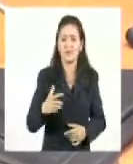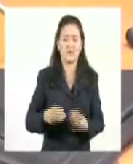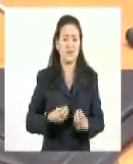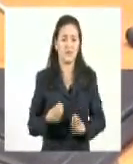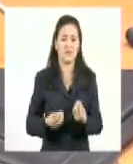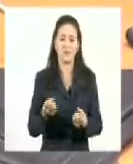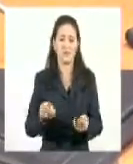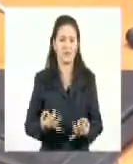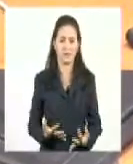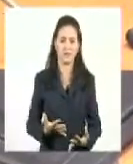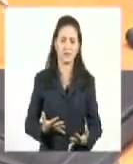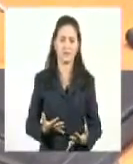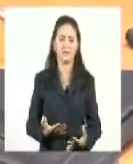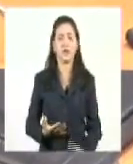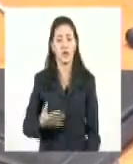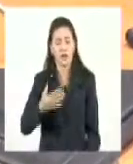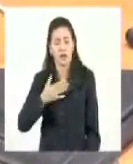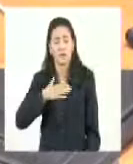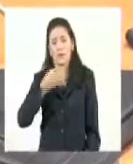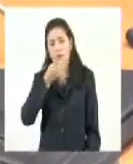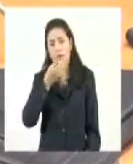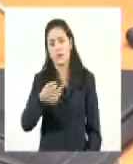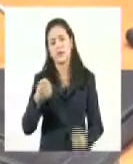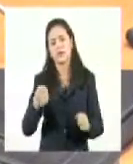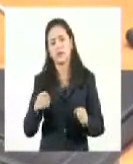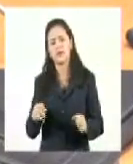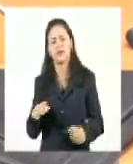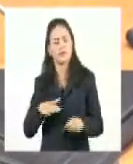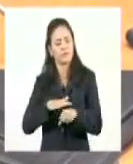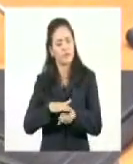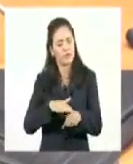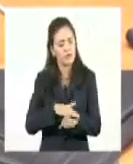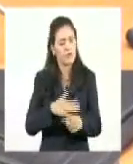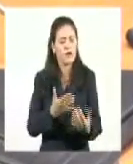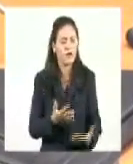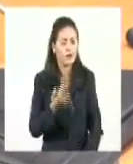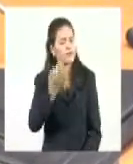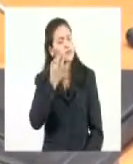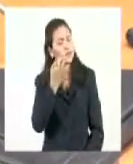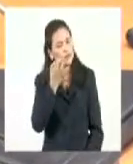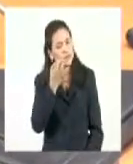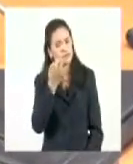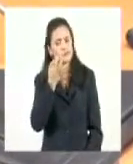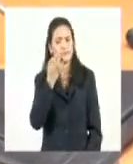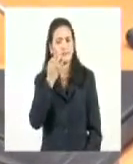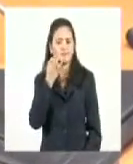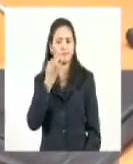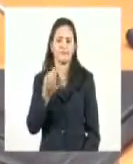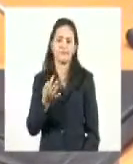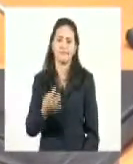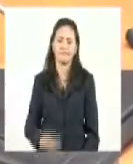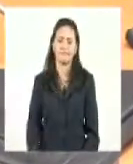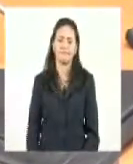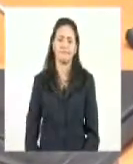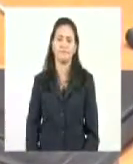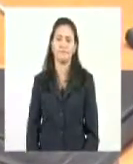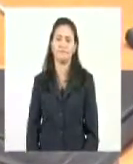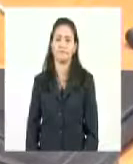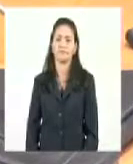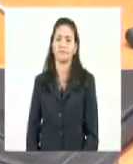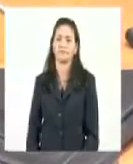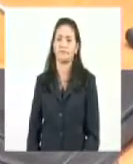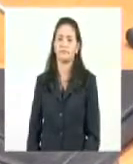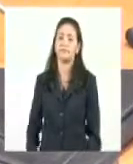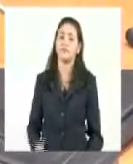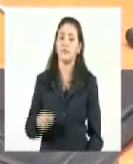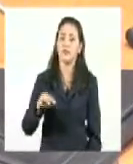Eu acho que eles deviam chegar para o governador Flávio Dino, para o primeiro-ministro